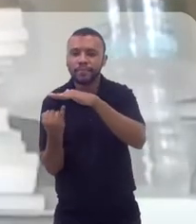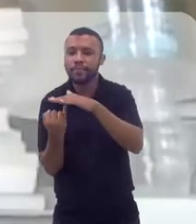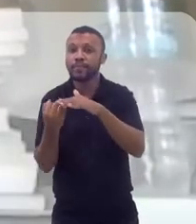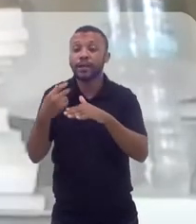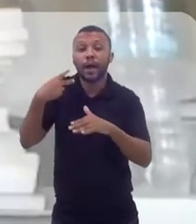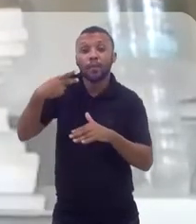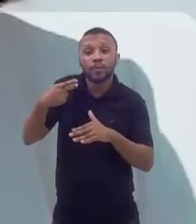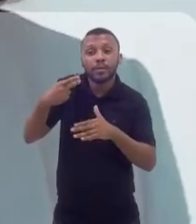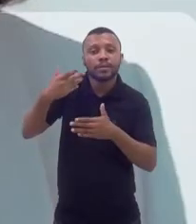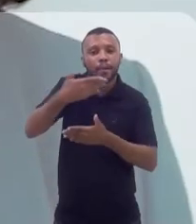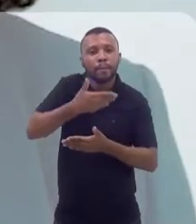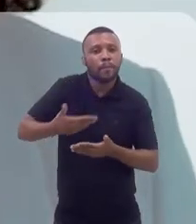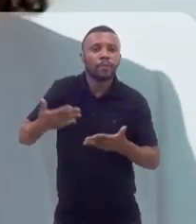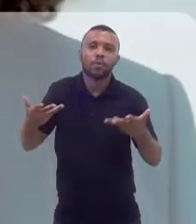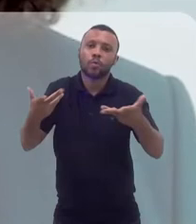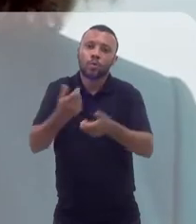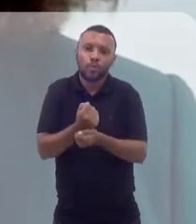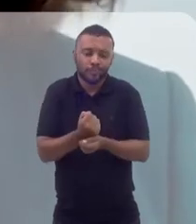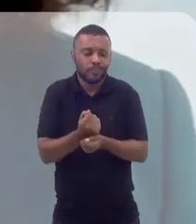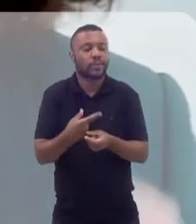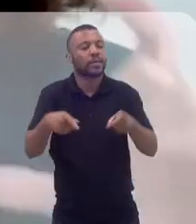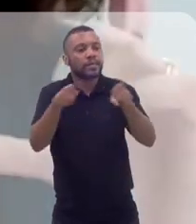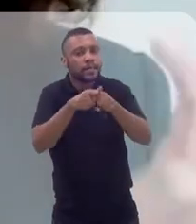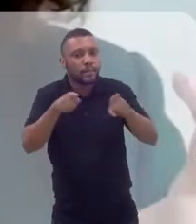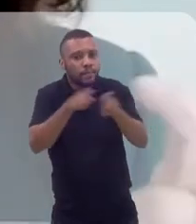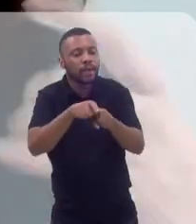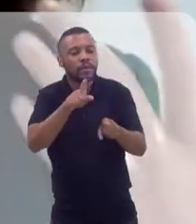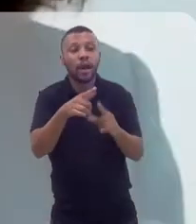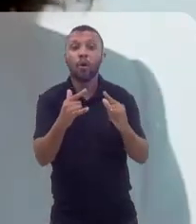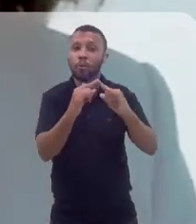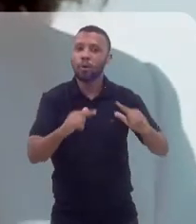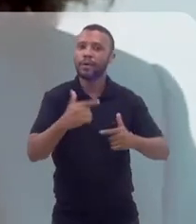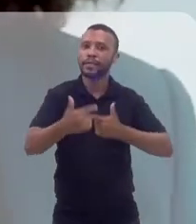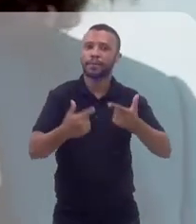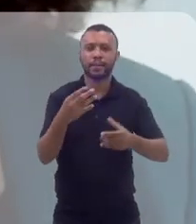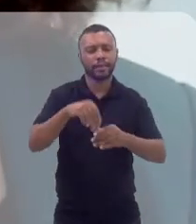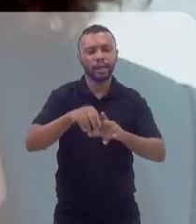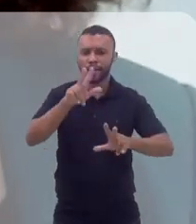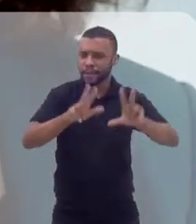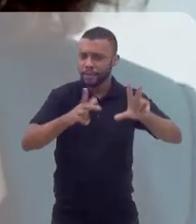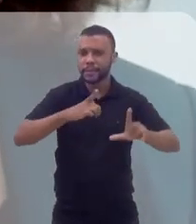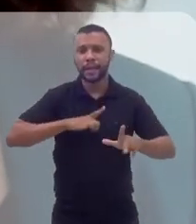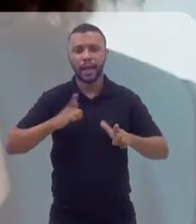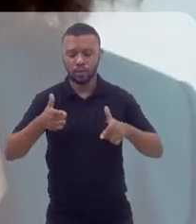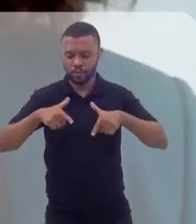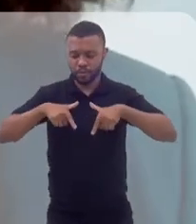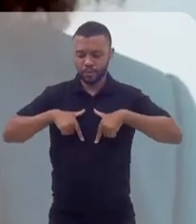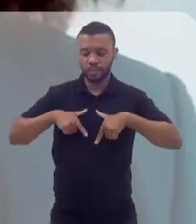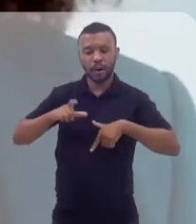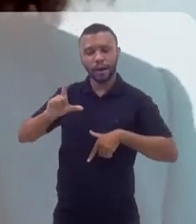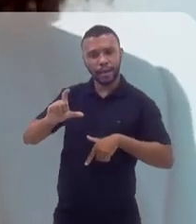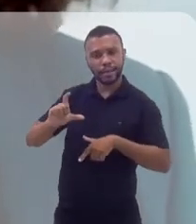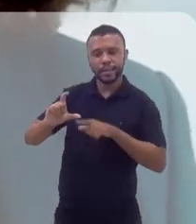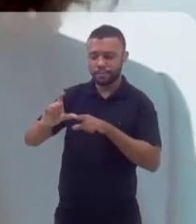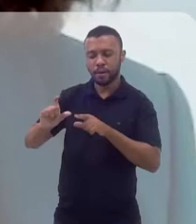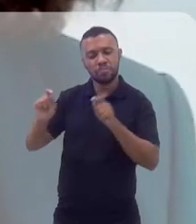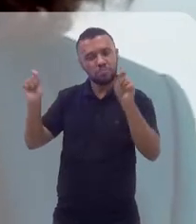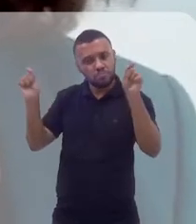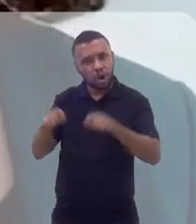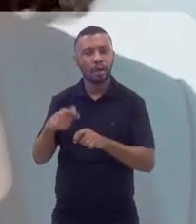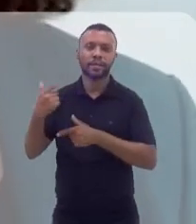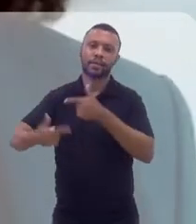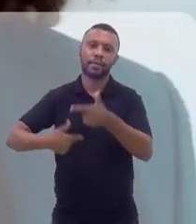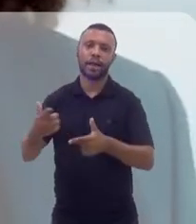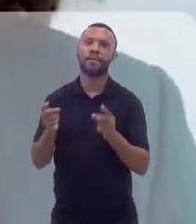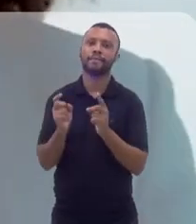da política pública. Nem todos os ambulantes que trabalham estão lá com a carteirinha feita para autorizada para poder